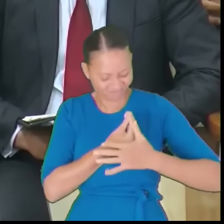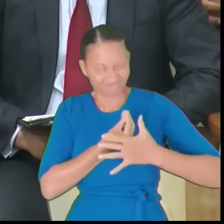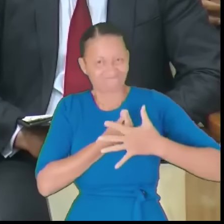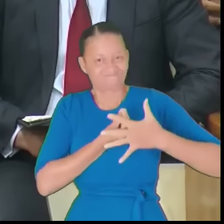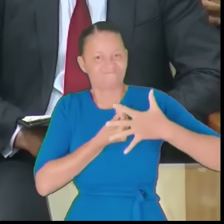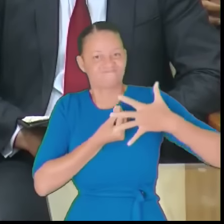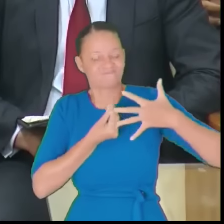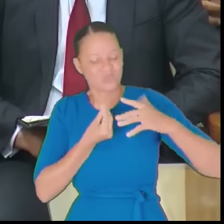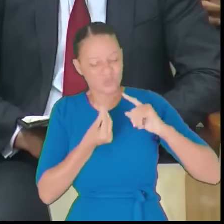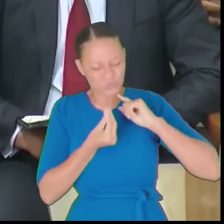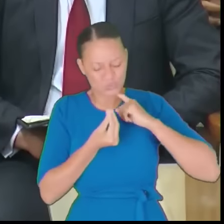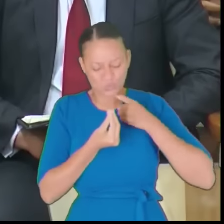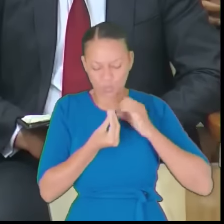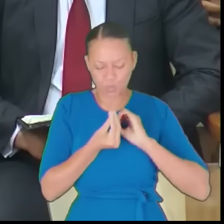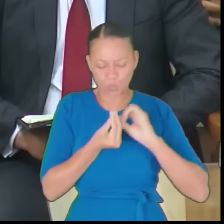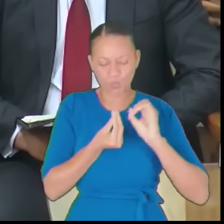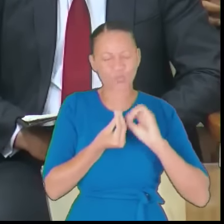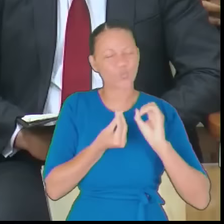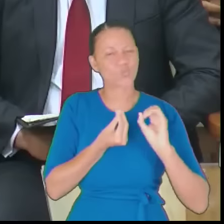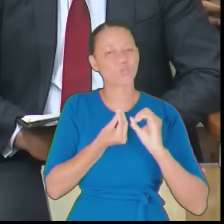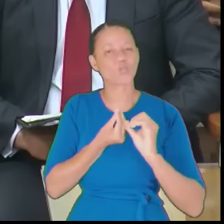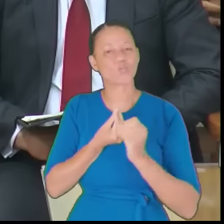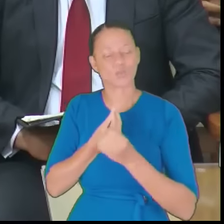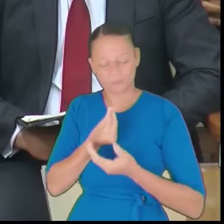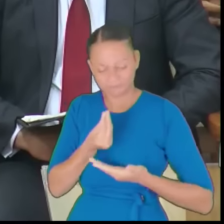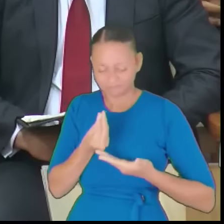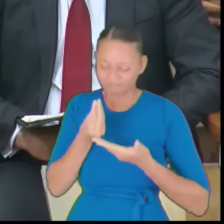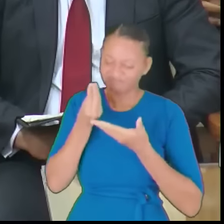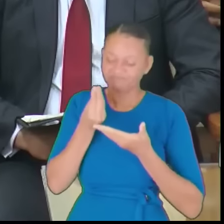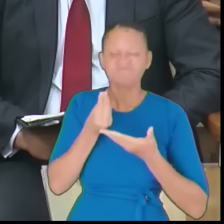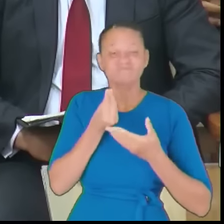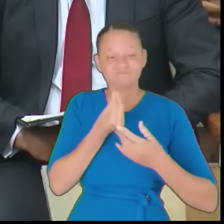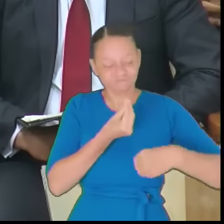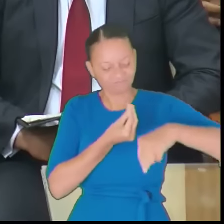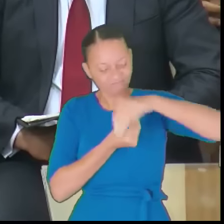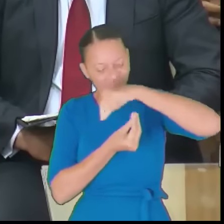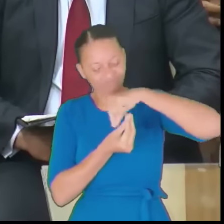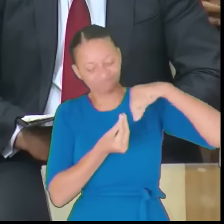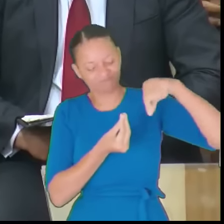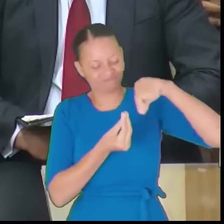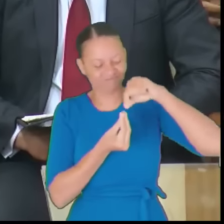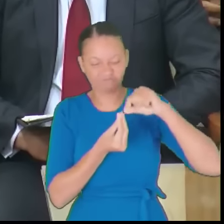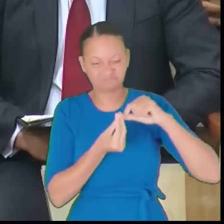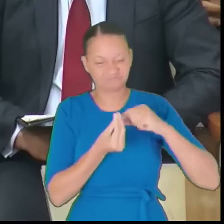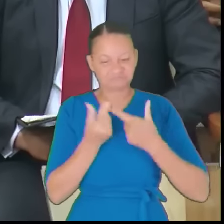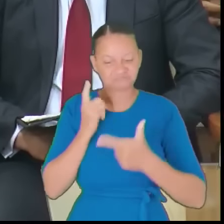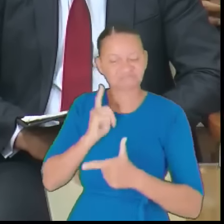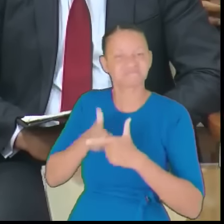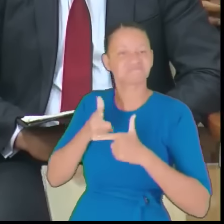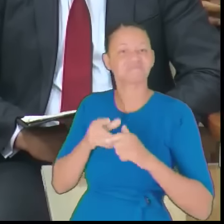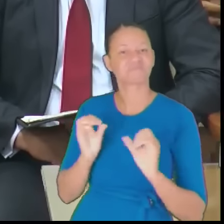nem coisa semelhante, mas santa e